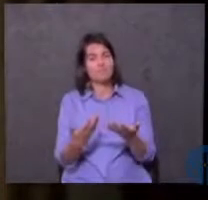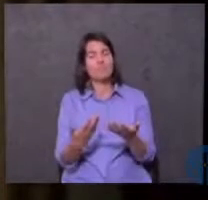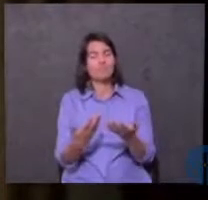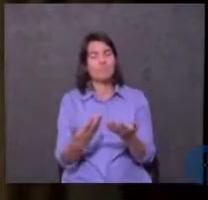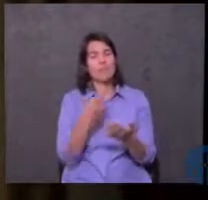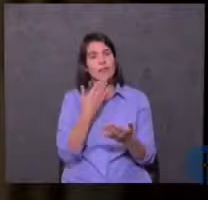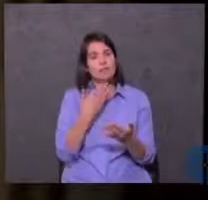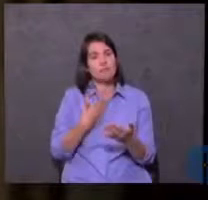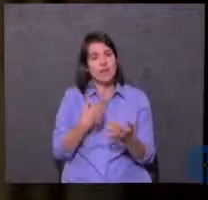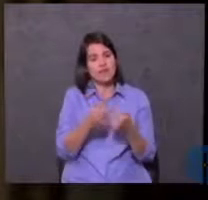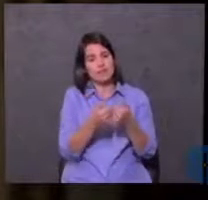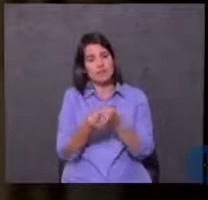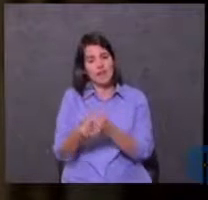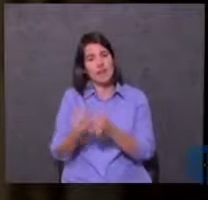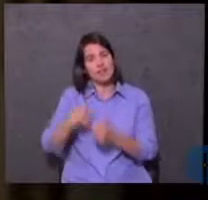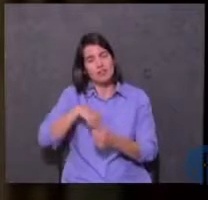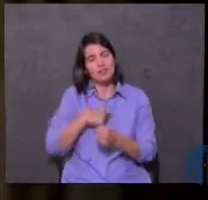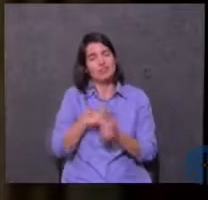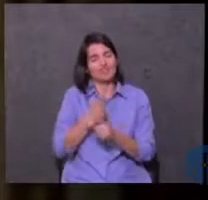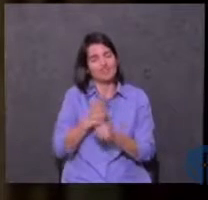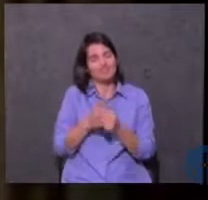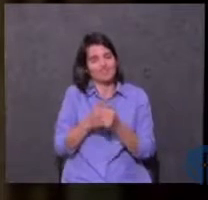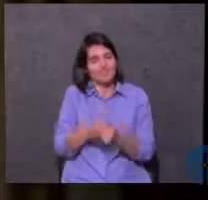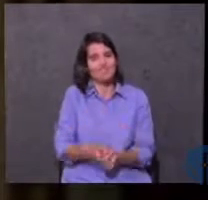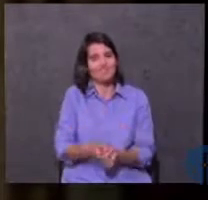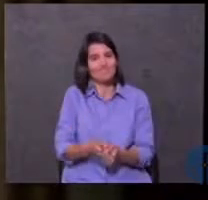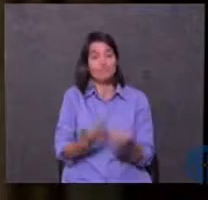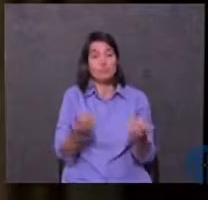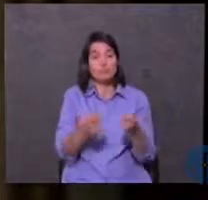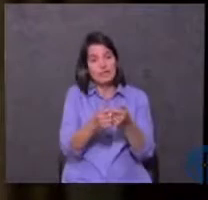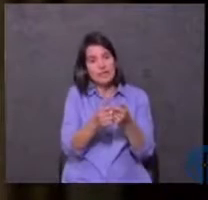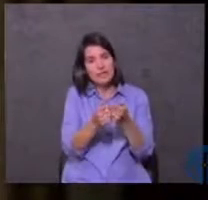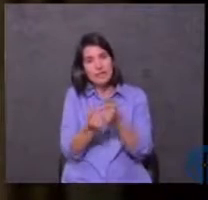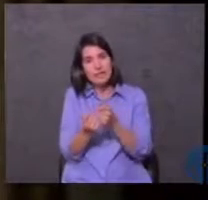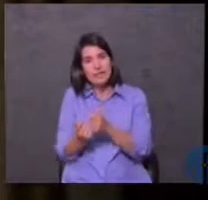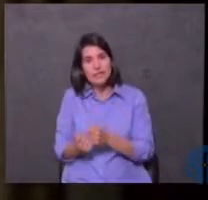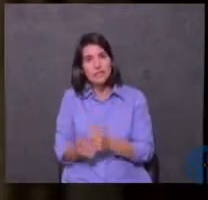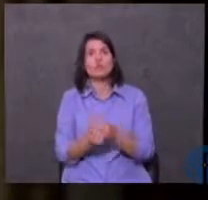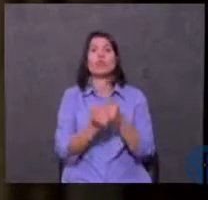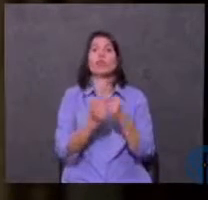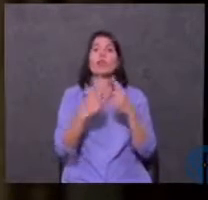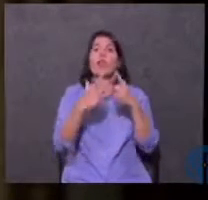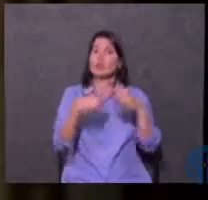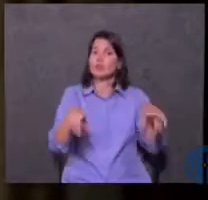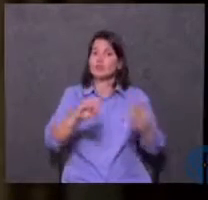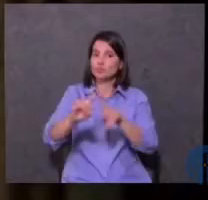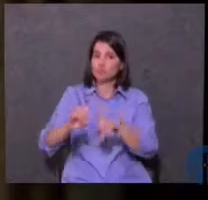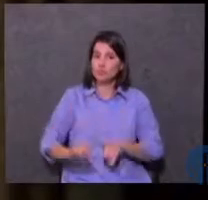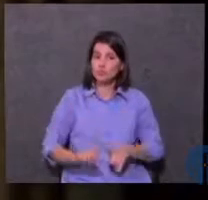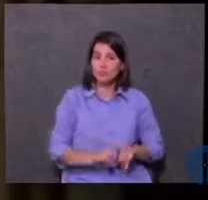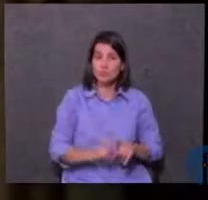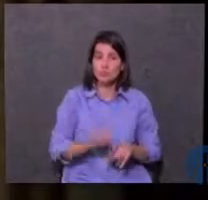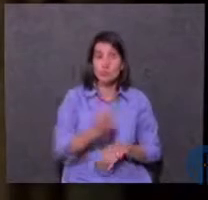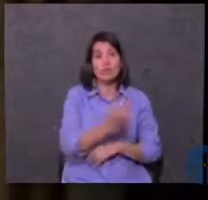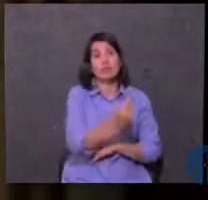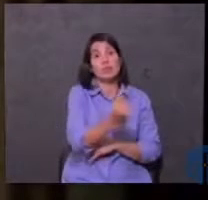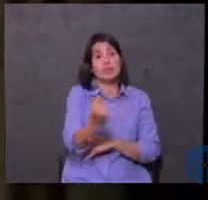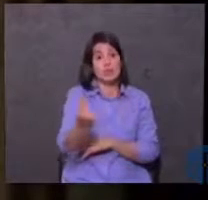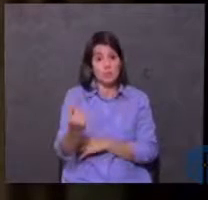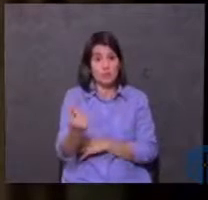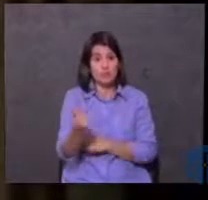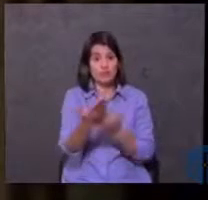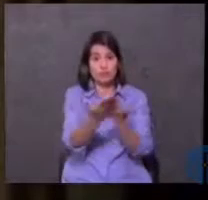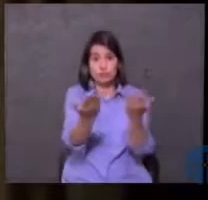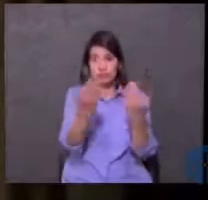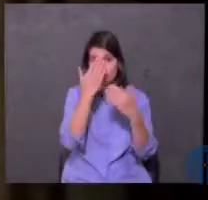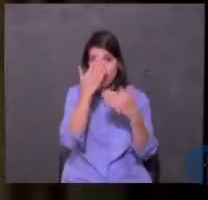pedido. Rezaremos este terço em diversas línguas. Cada um, porém,